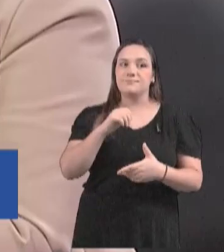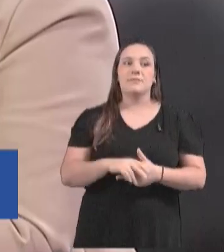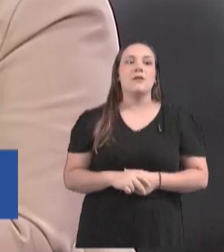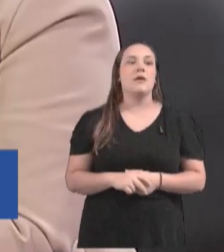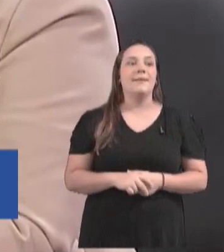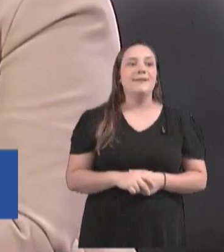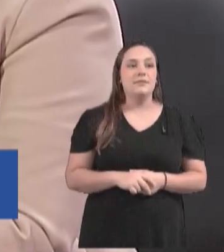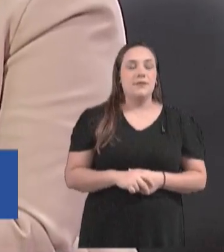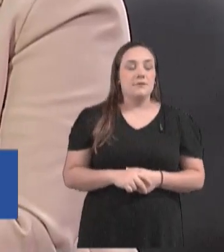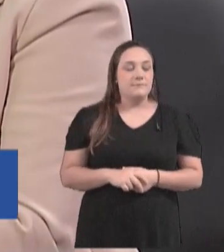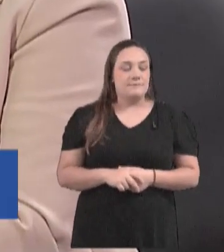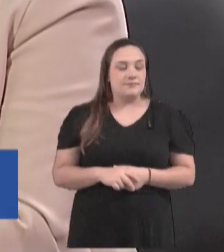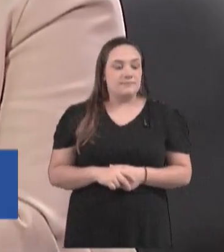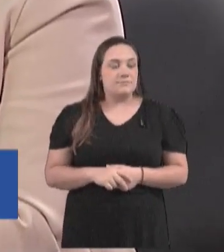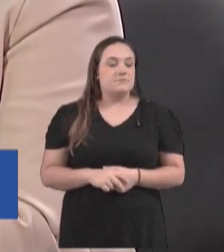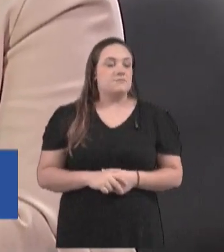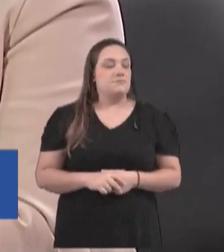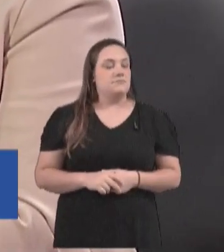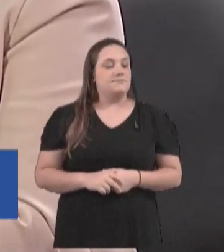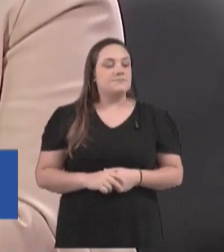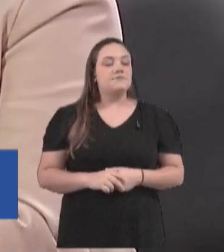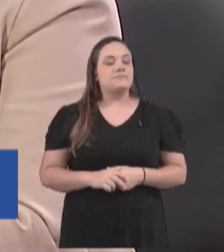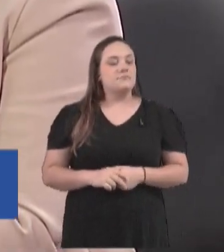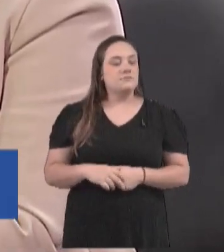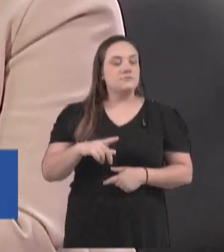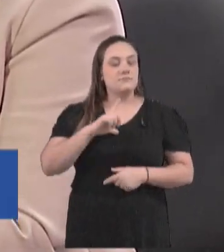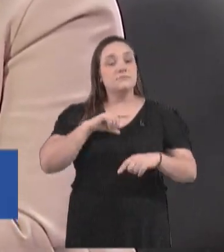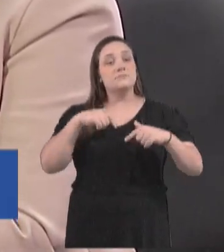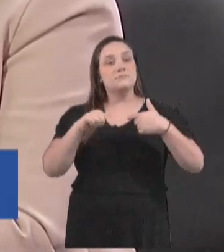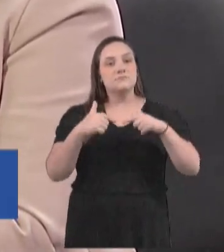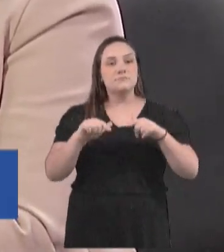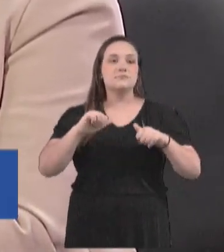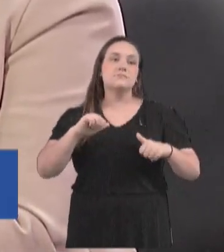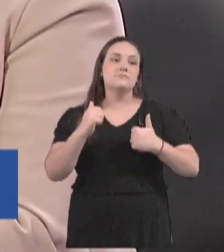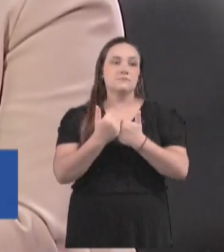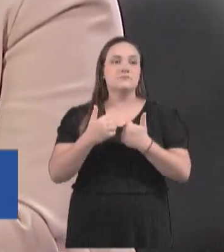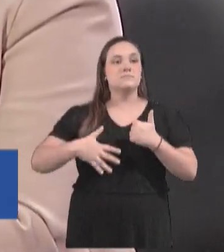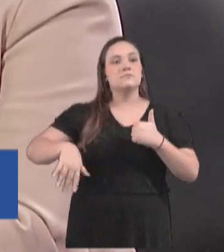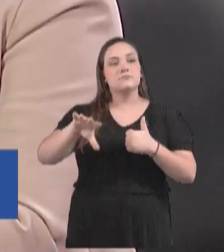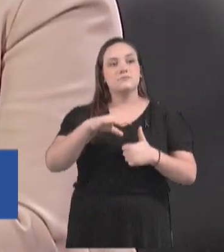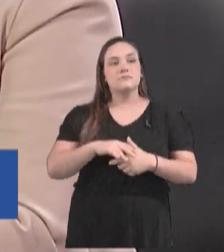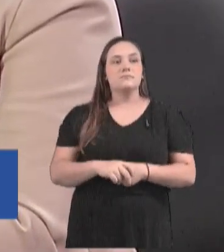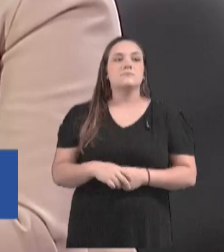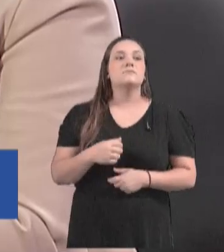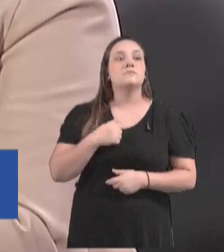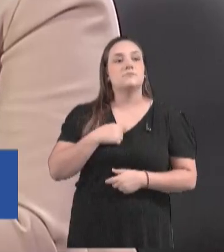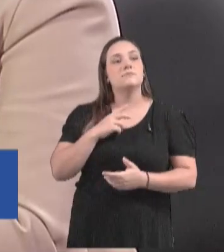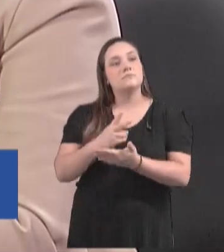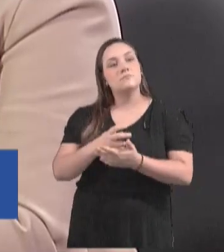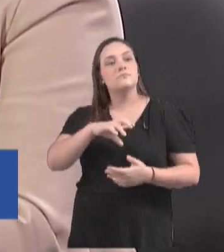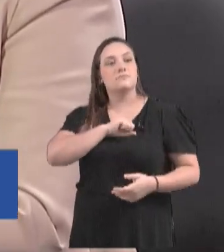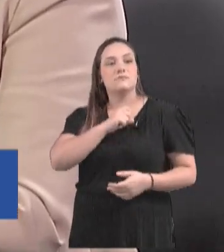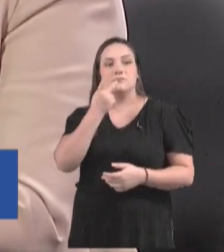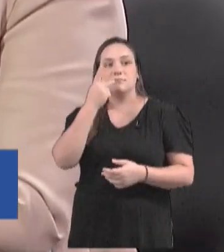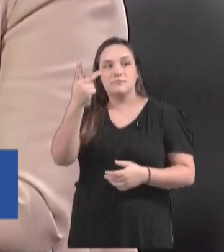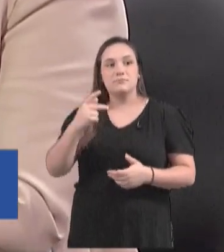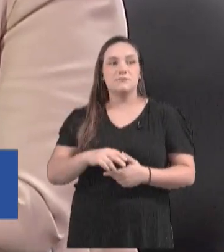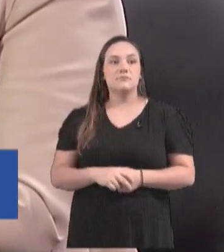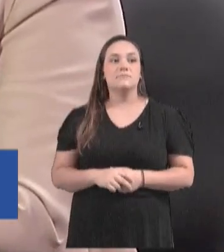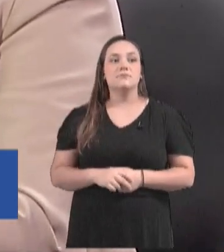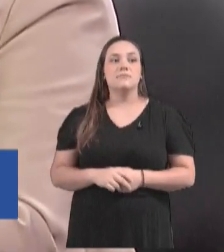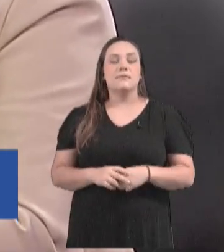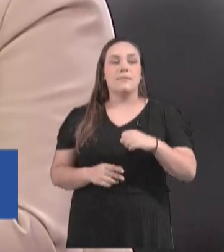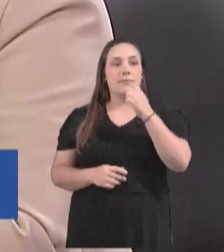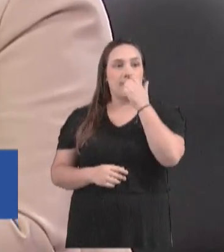Exatamente, sim, e ele desenvolve os trabalhos, ele apoia muito a frente e eu gosto de dizer sempre, vocês viram